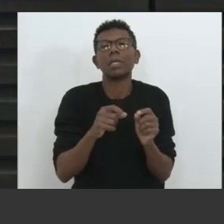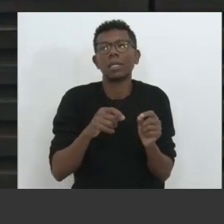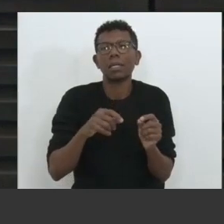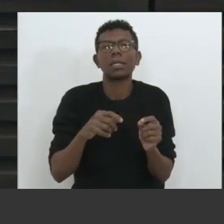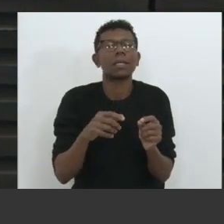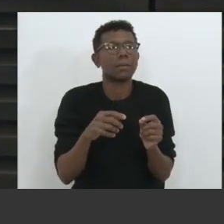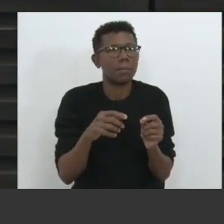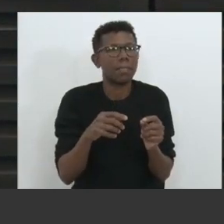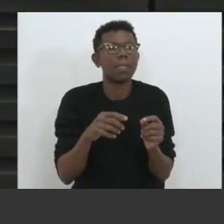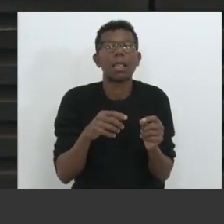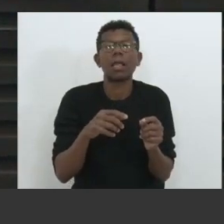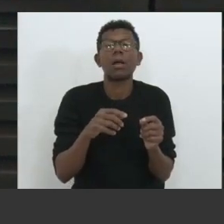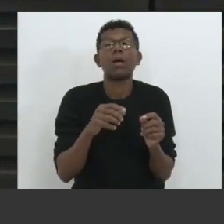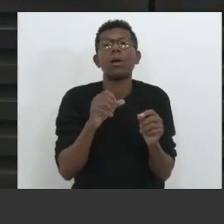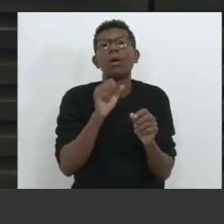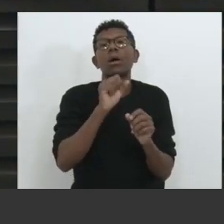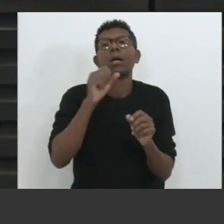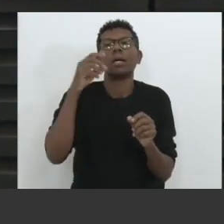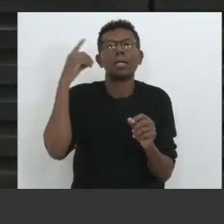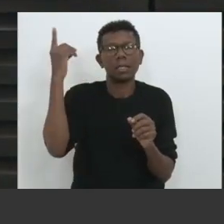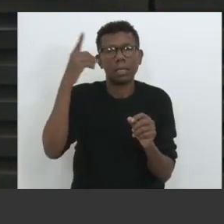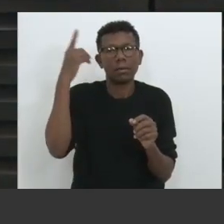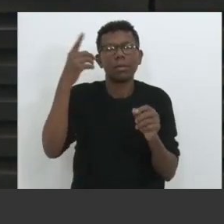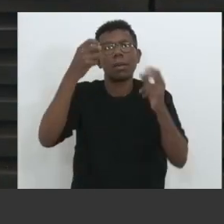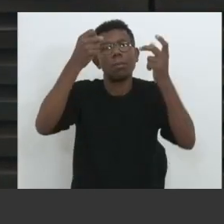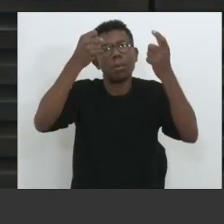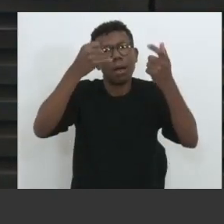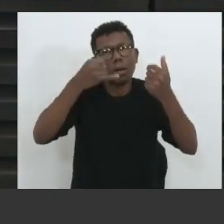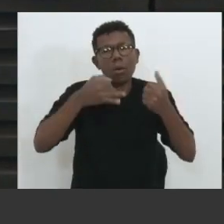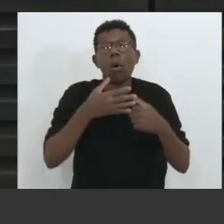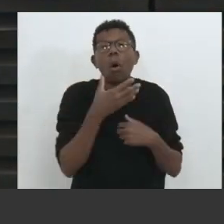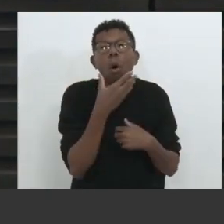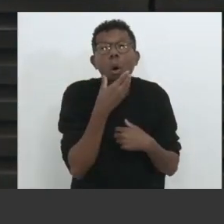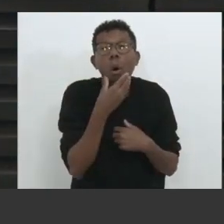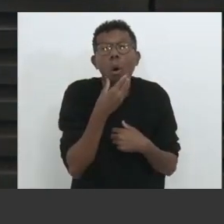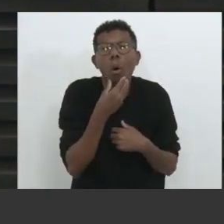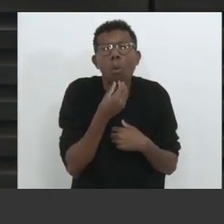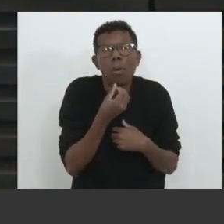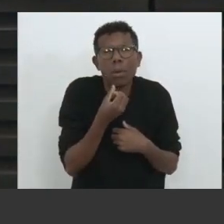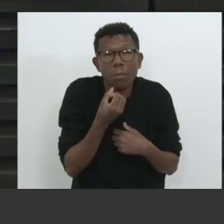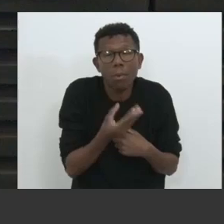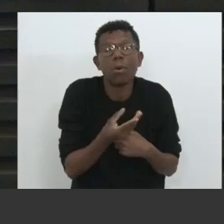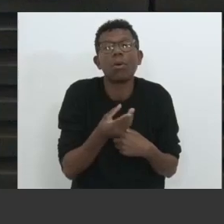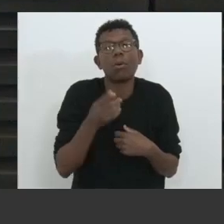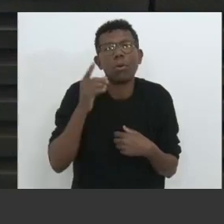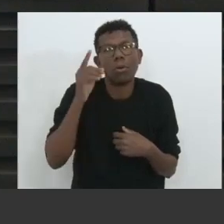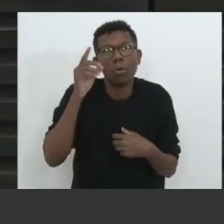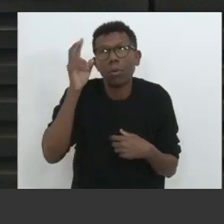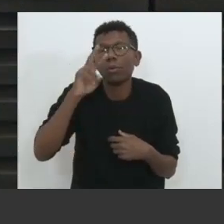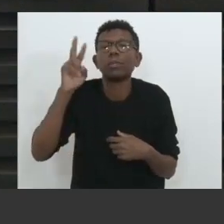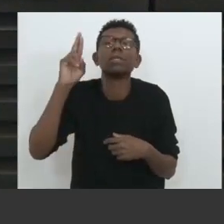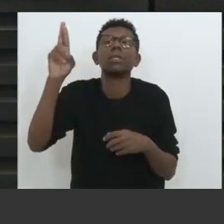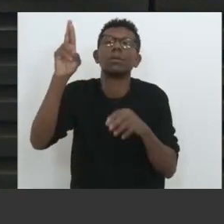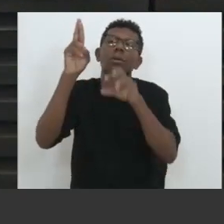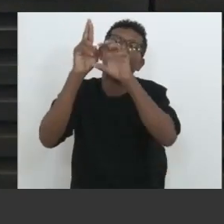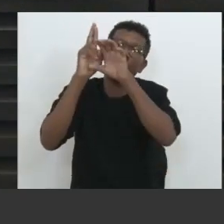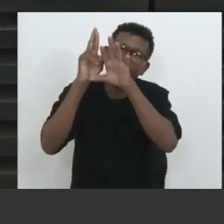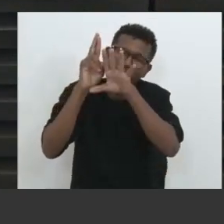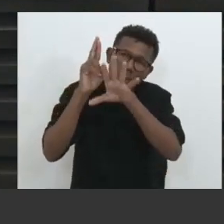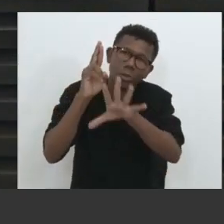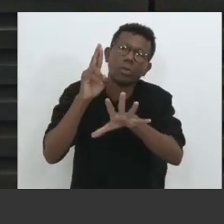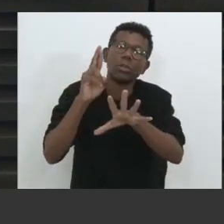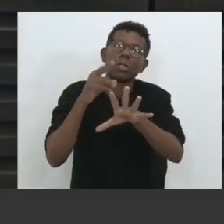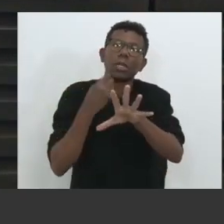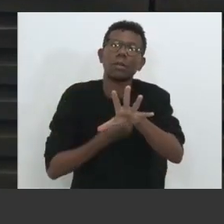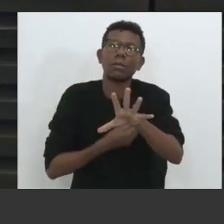fala dizendo o salmista Davi fala que os passos de um homem bom são confirmados pelo Senhor que Deus abençoe a tua vida e